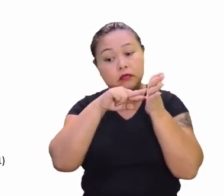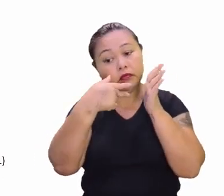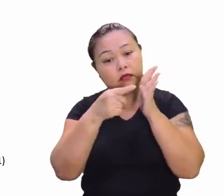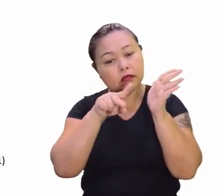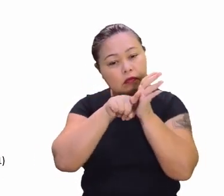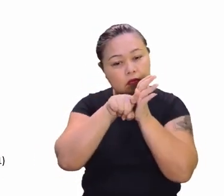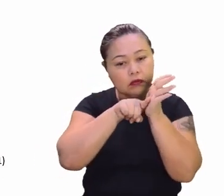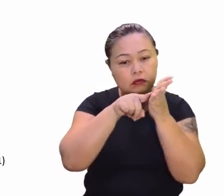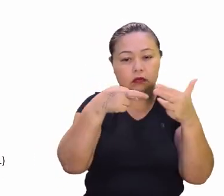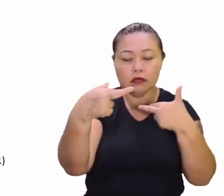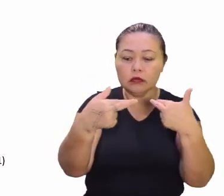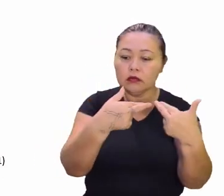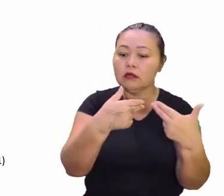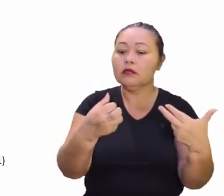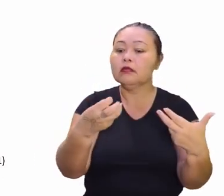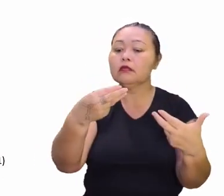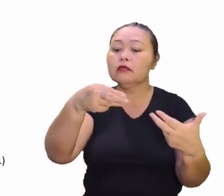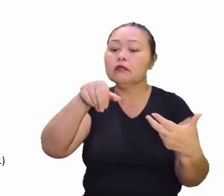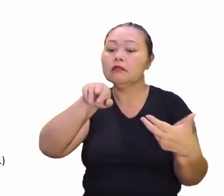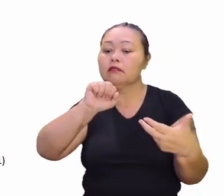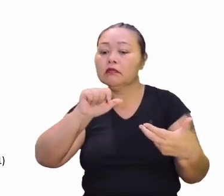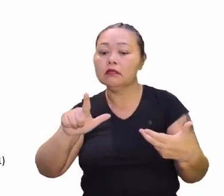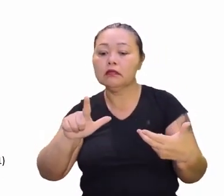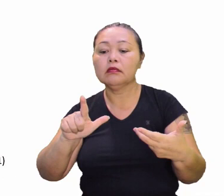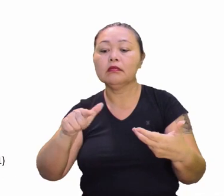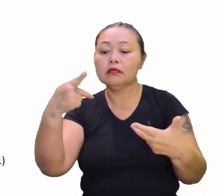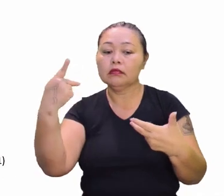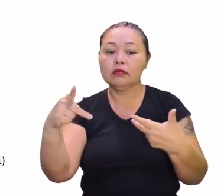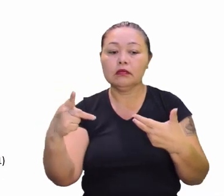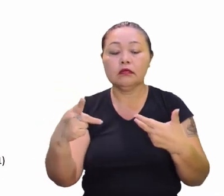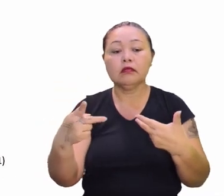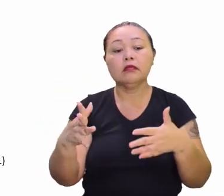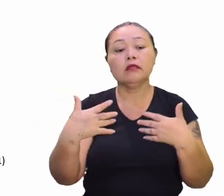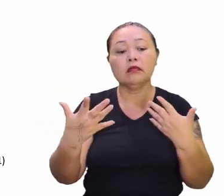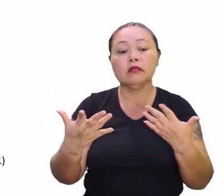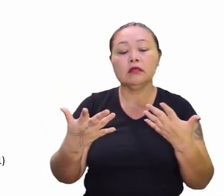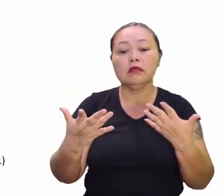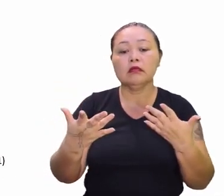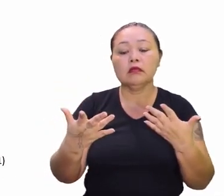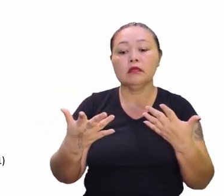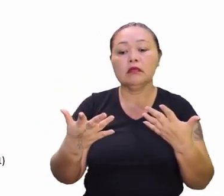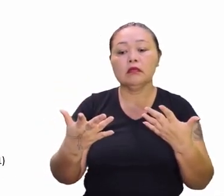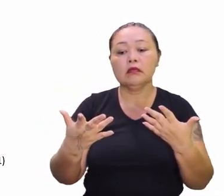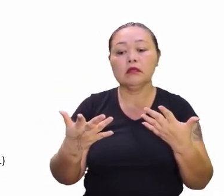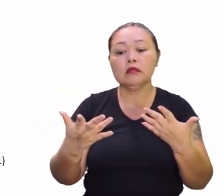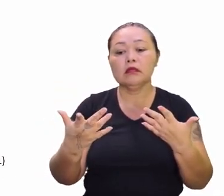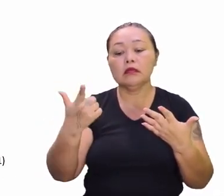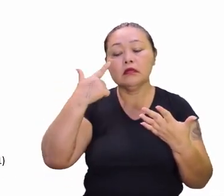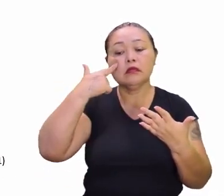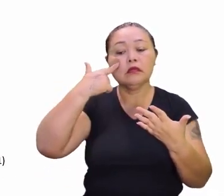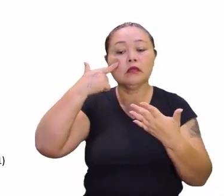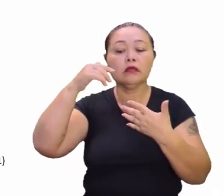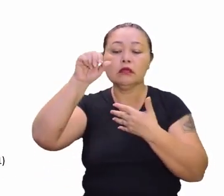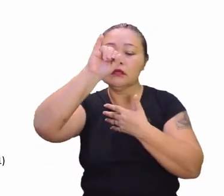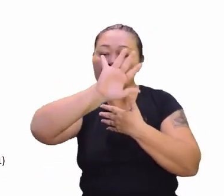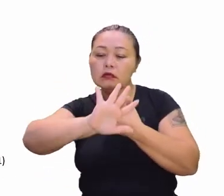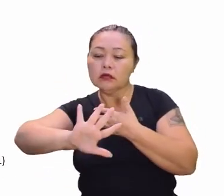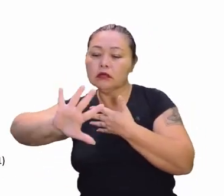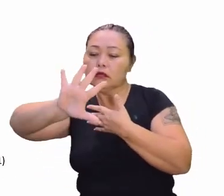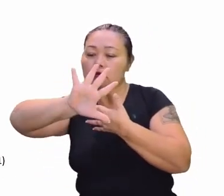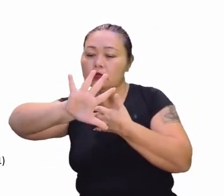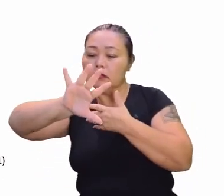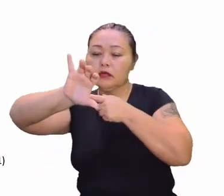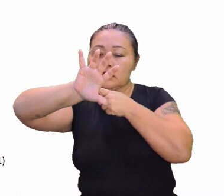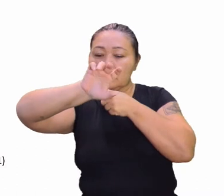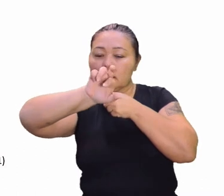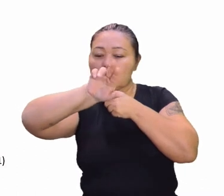seja, pesquisa de recursos minerais, ou seja, as imagens de satélite, a